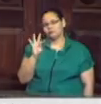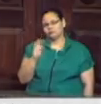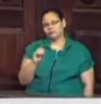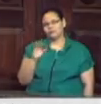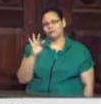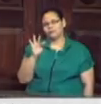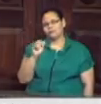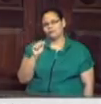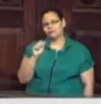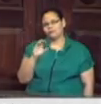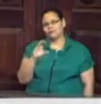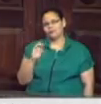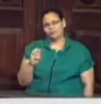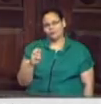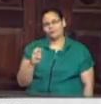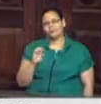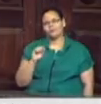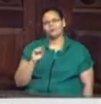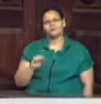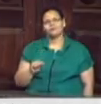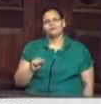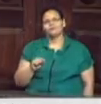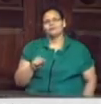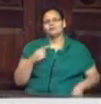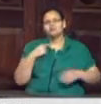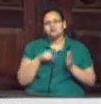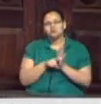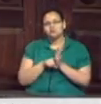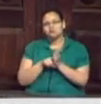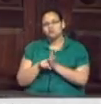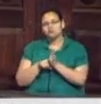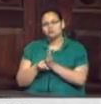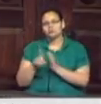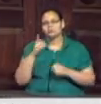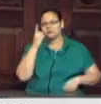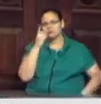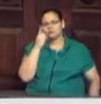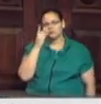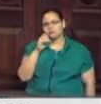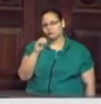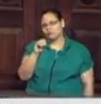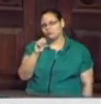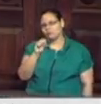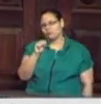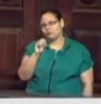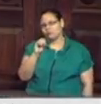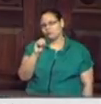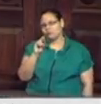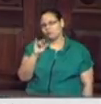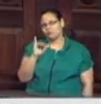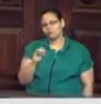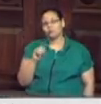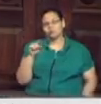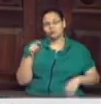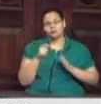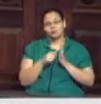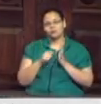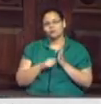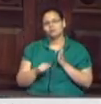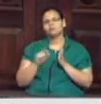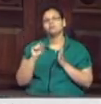que lá pelas tantas da sua análise, deputado Osório, ele escreve o